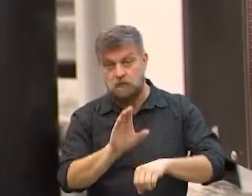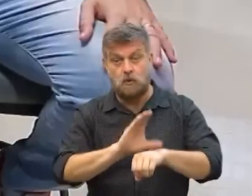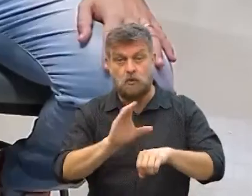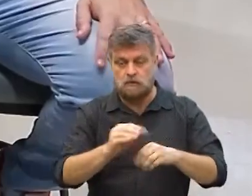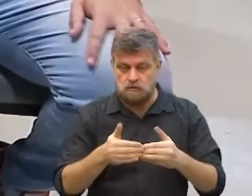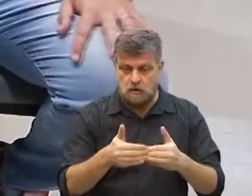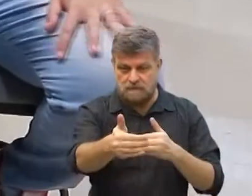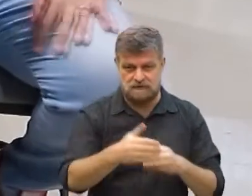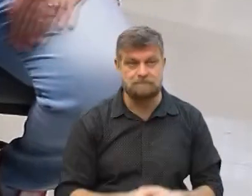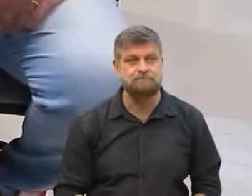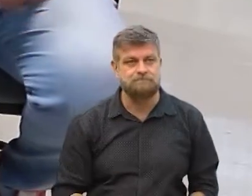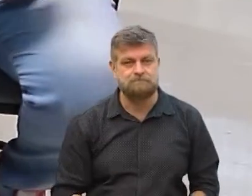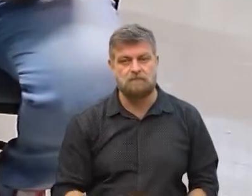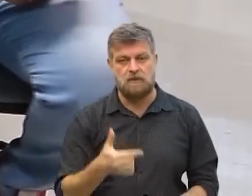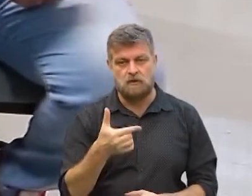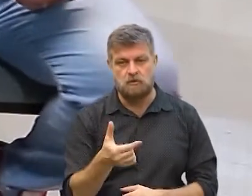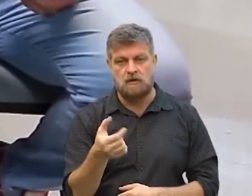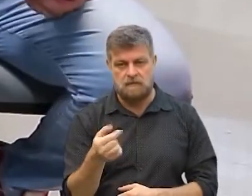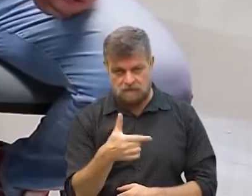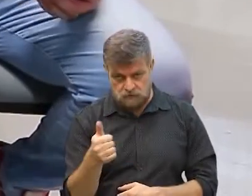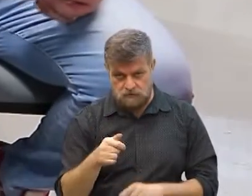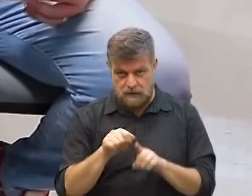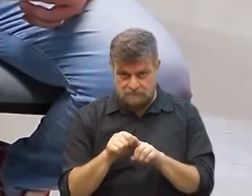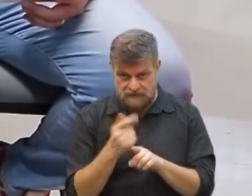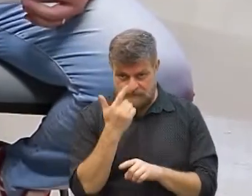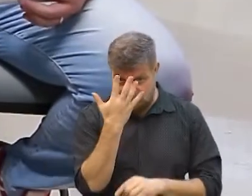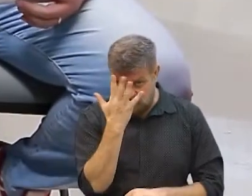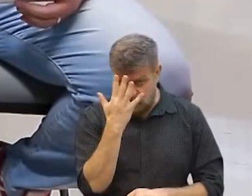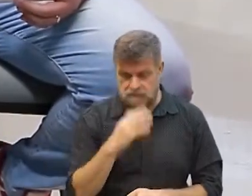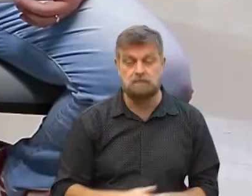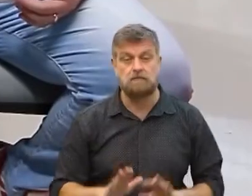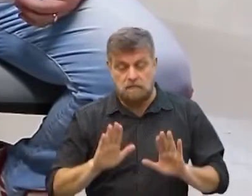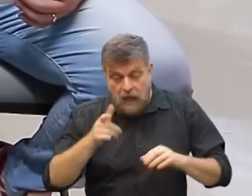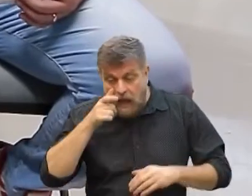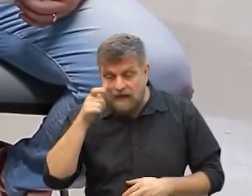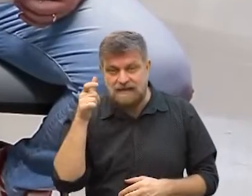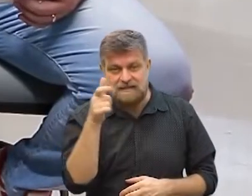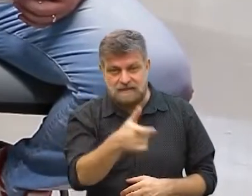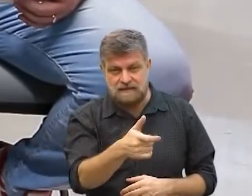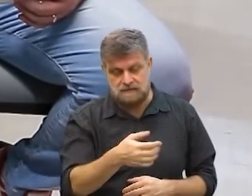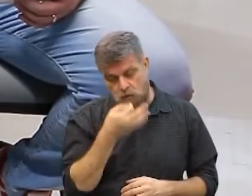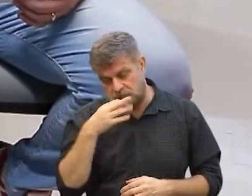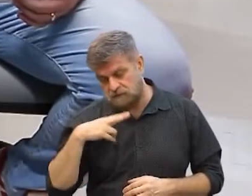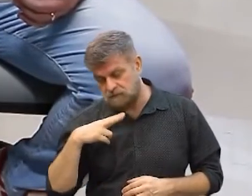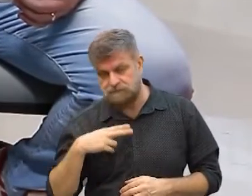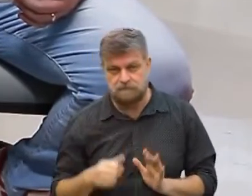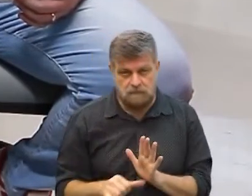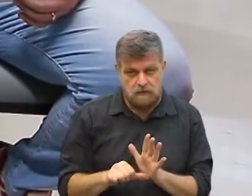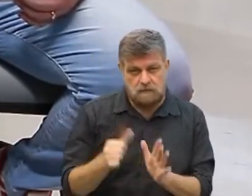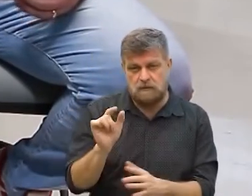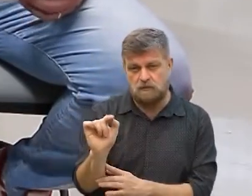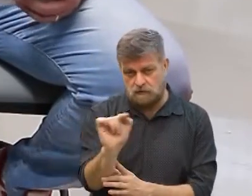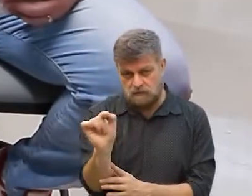curso. Fevereiro de 2022, né, professor Nelson? E algo interessante que eu achei, não é? Bom,